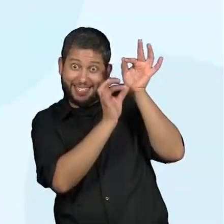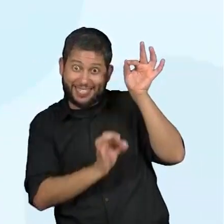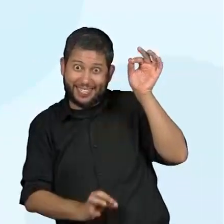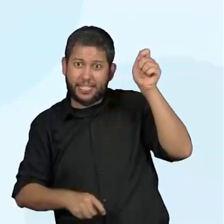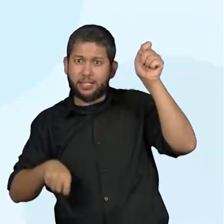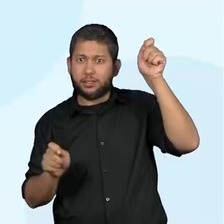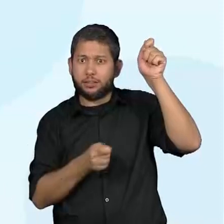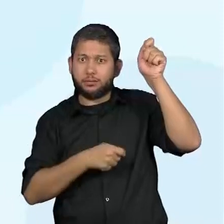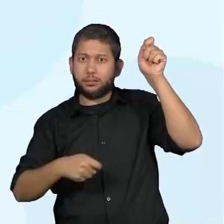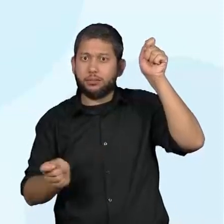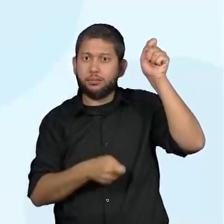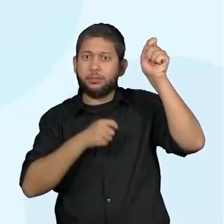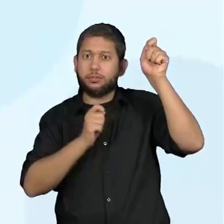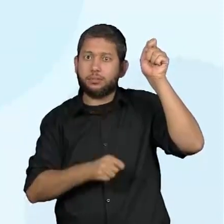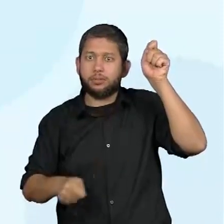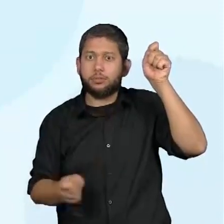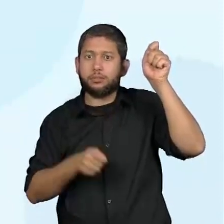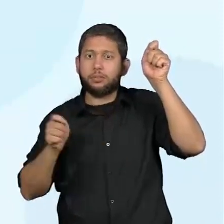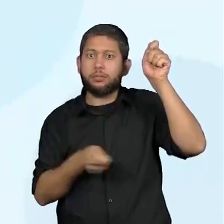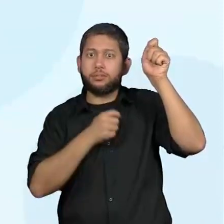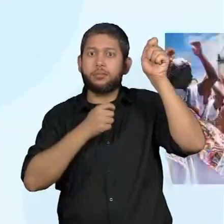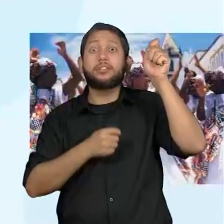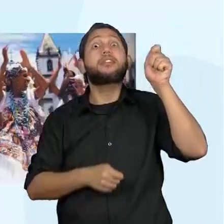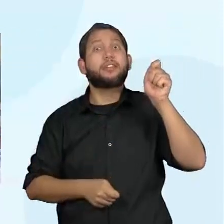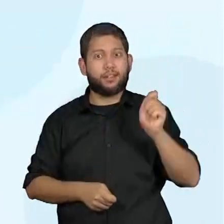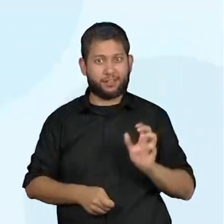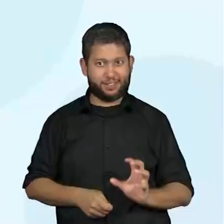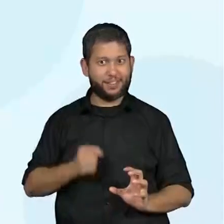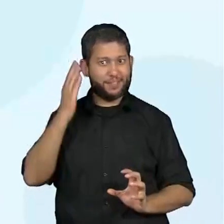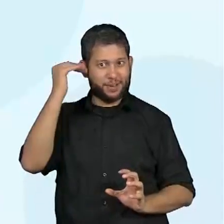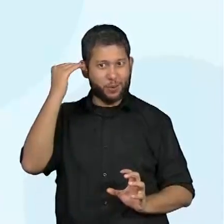aqui na foto, que todos conhecem.